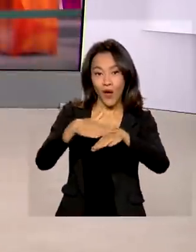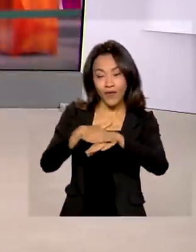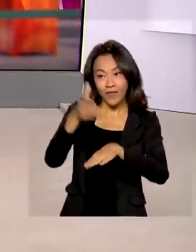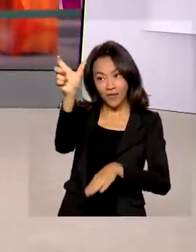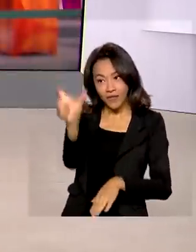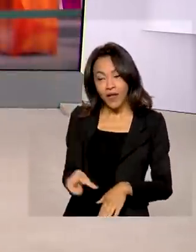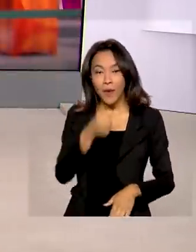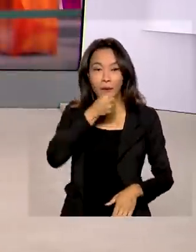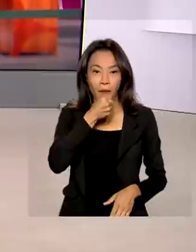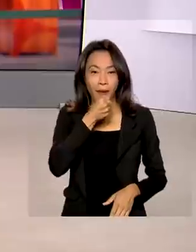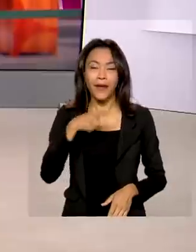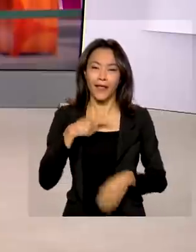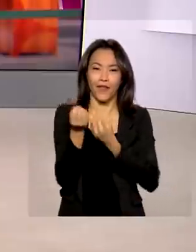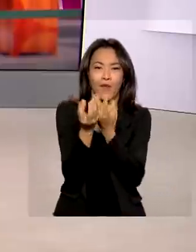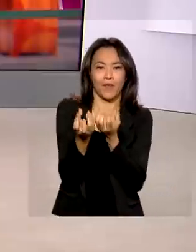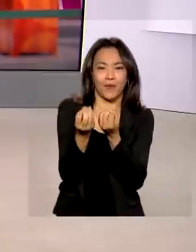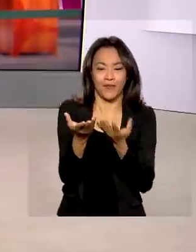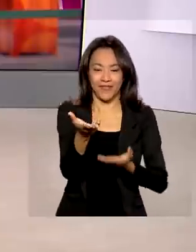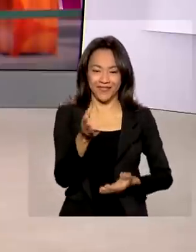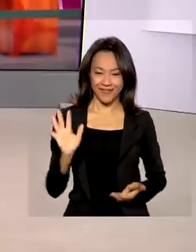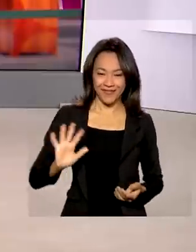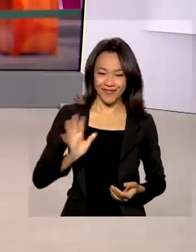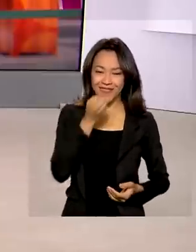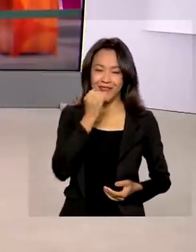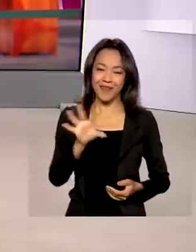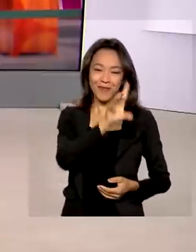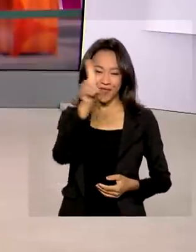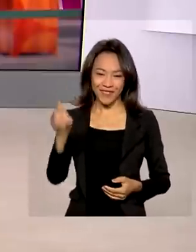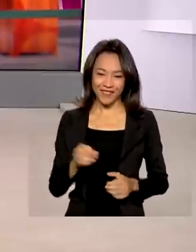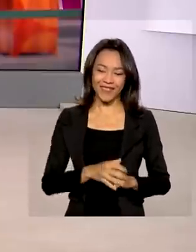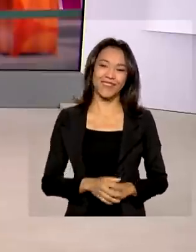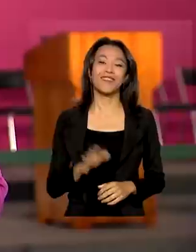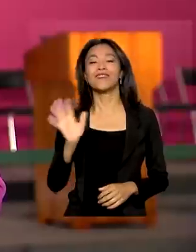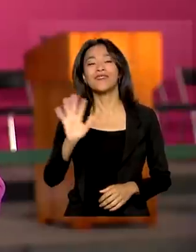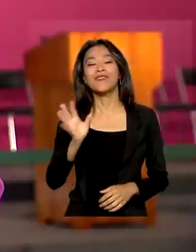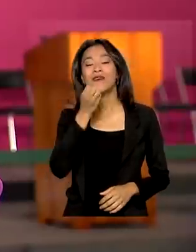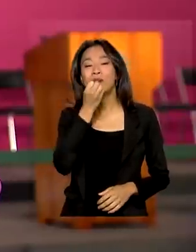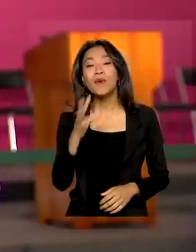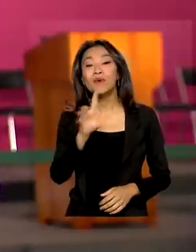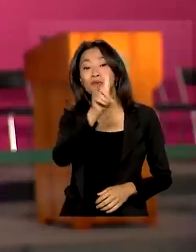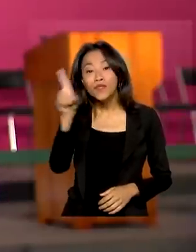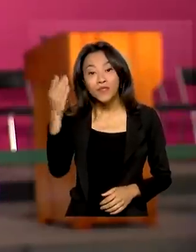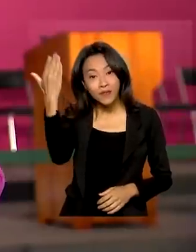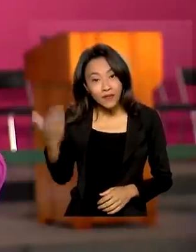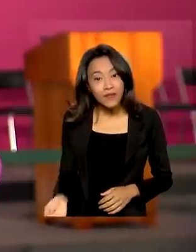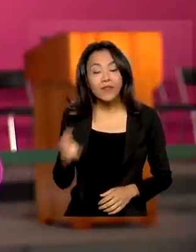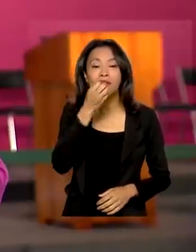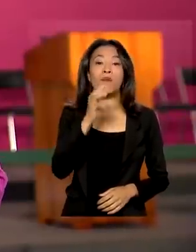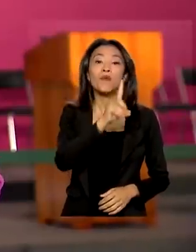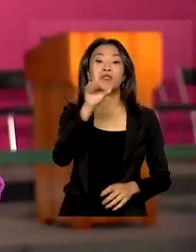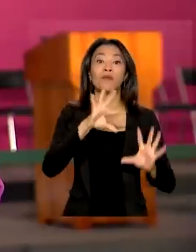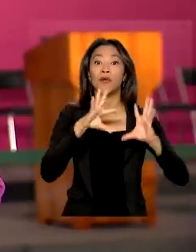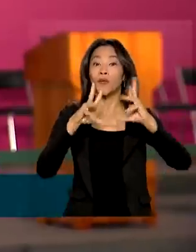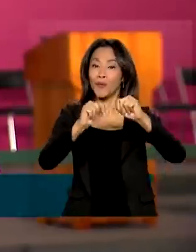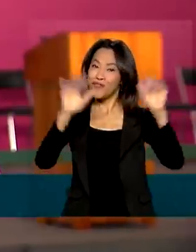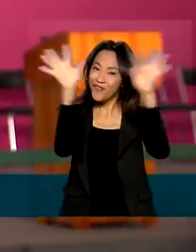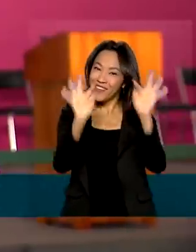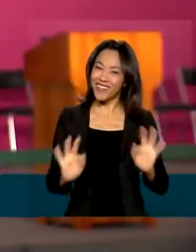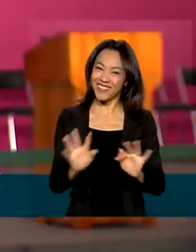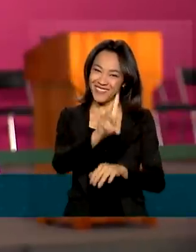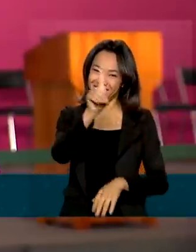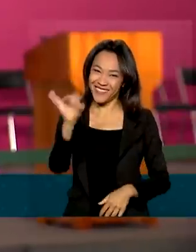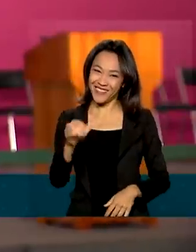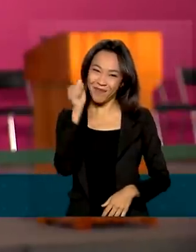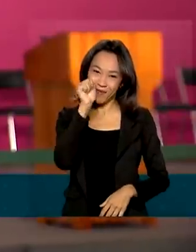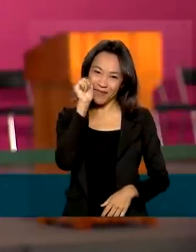tem mais informações ao vivo. Olá, Márcia, bom dia para você. Oi, Luciana, bom dia para você, bom dia para todos. Feliz Dia das Mulheres para você e para